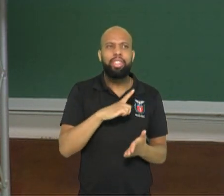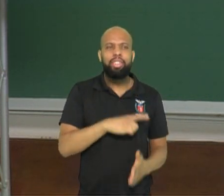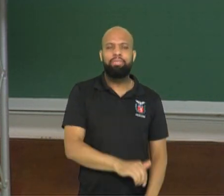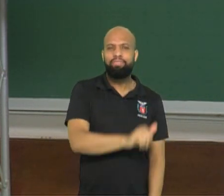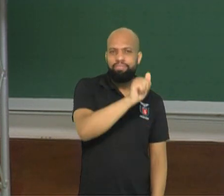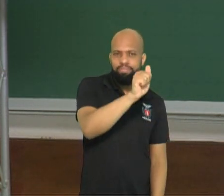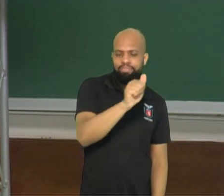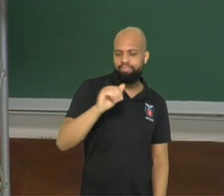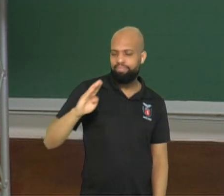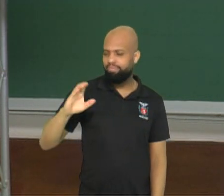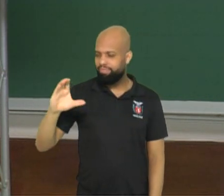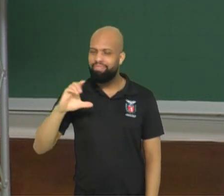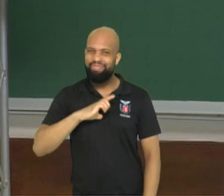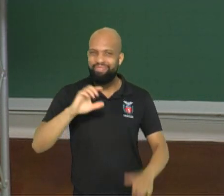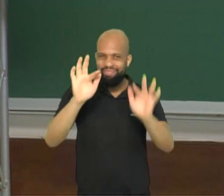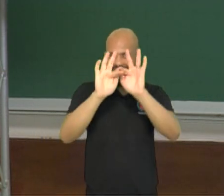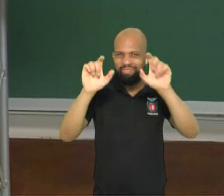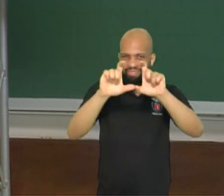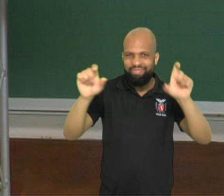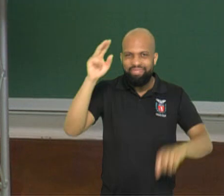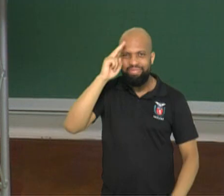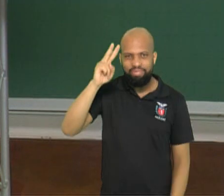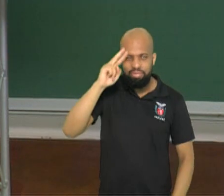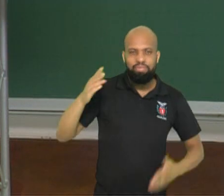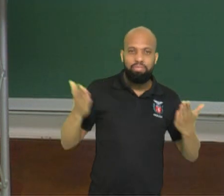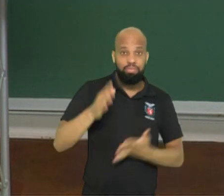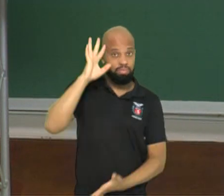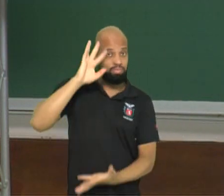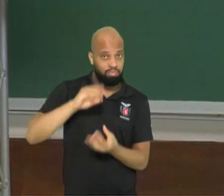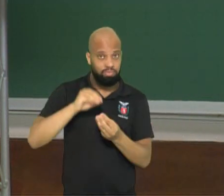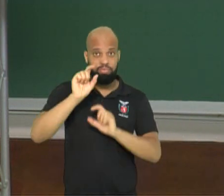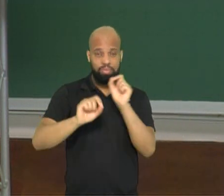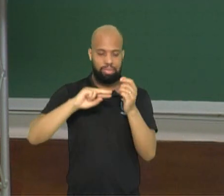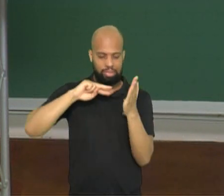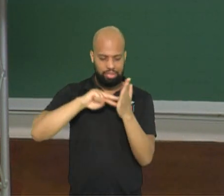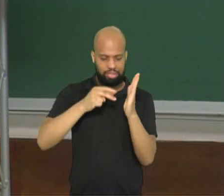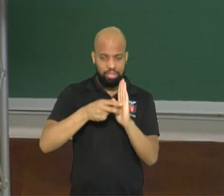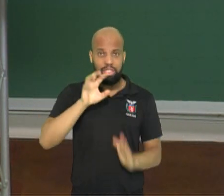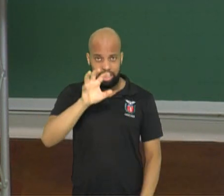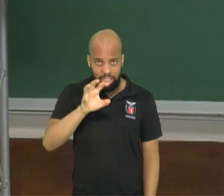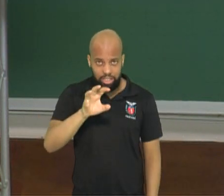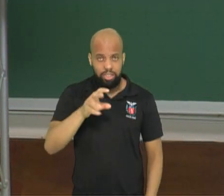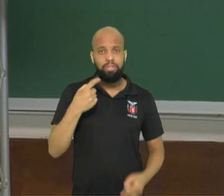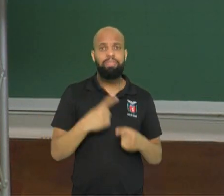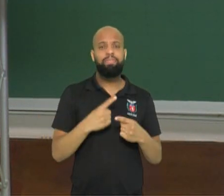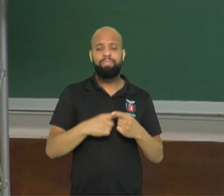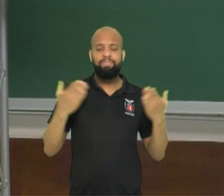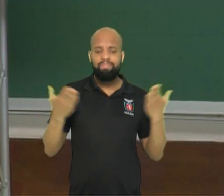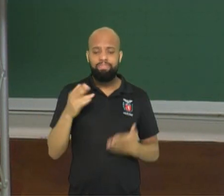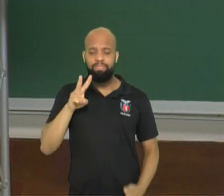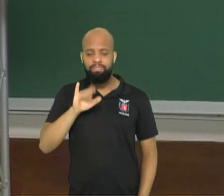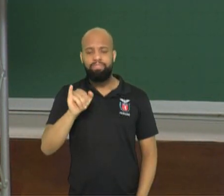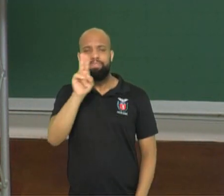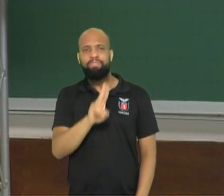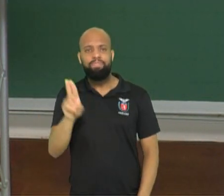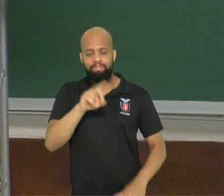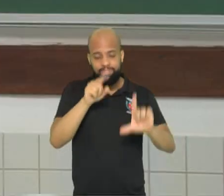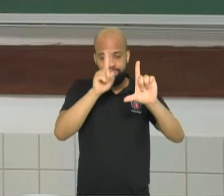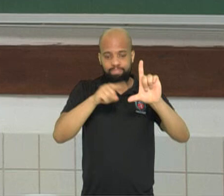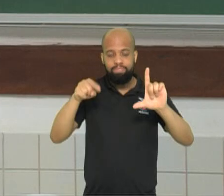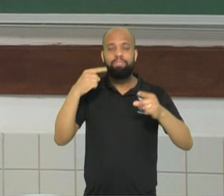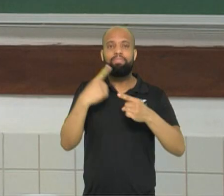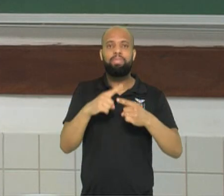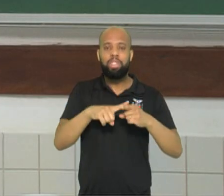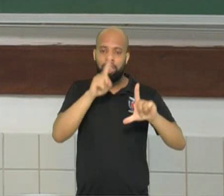um B, um C e um D? Vamos entender o que é esses parâmetros através do gráfico. Porque o